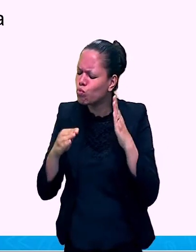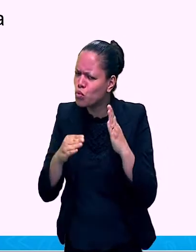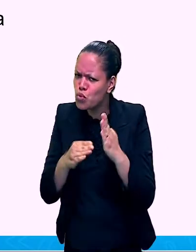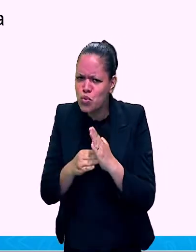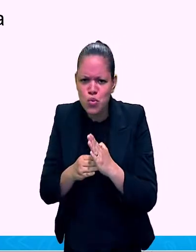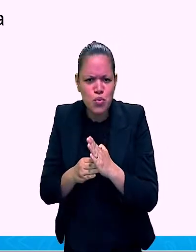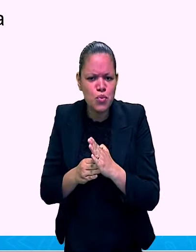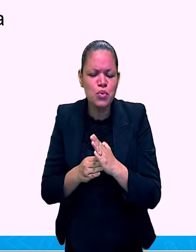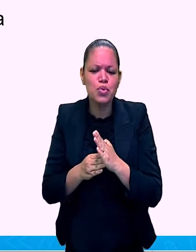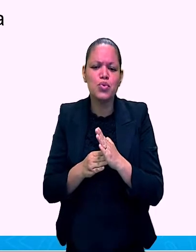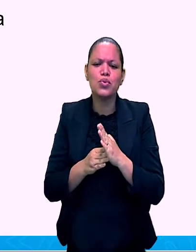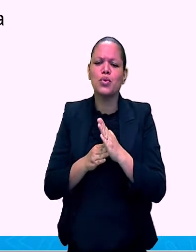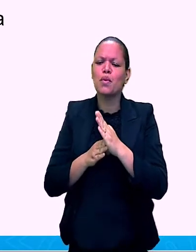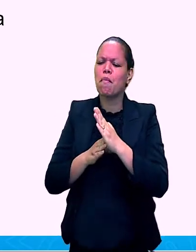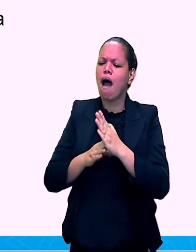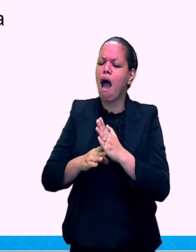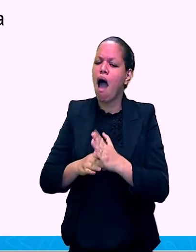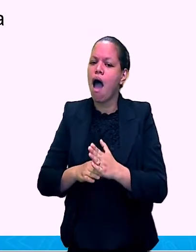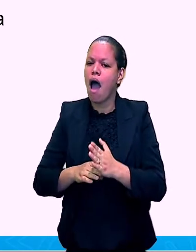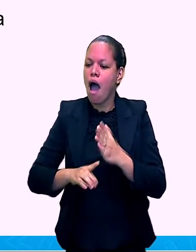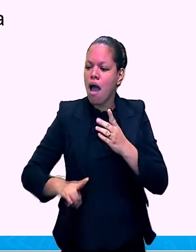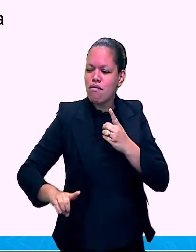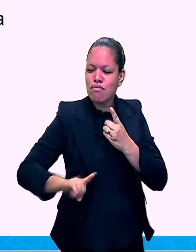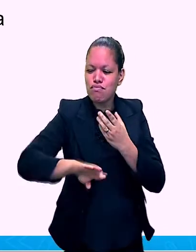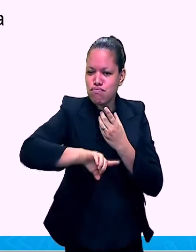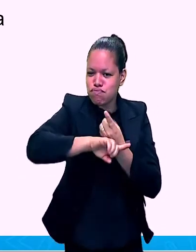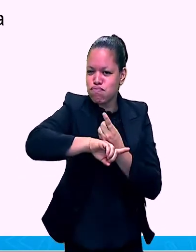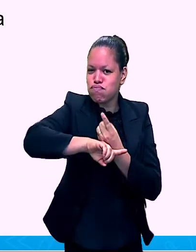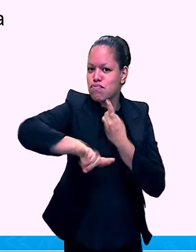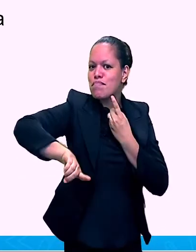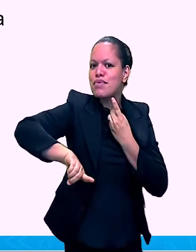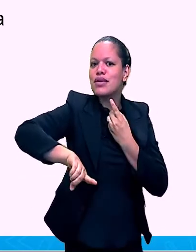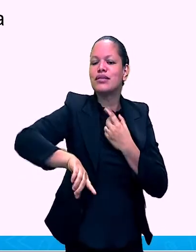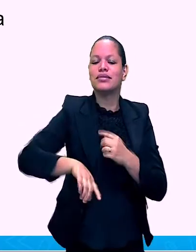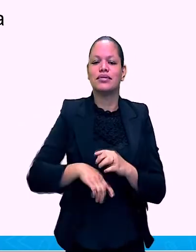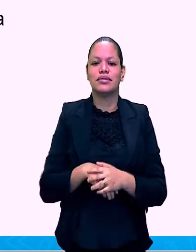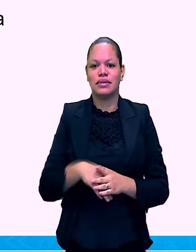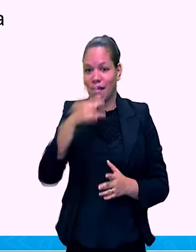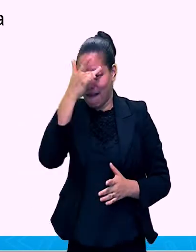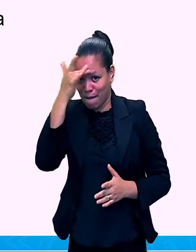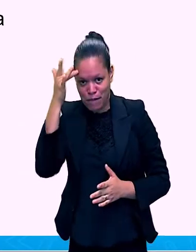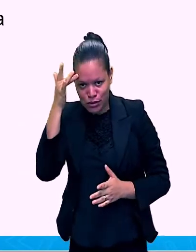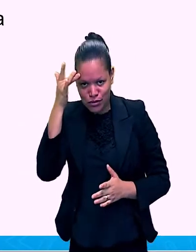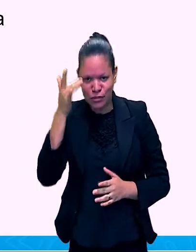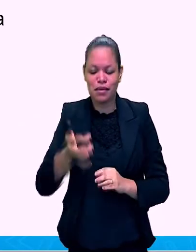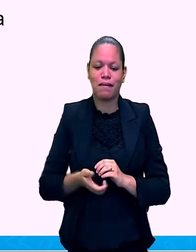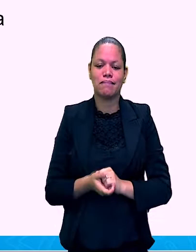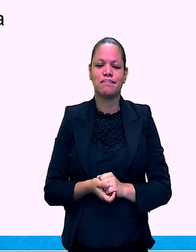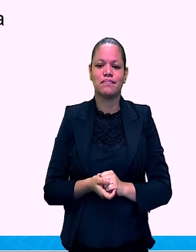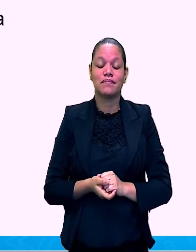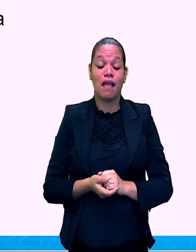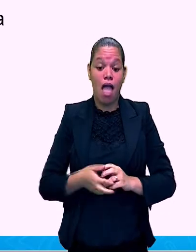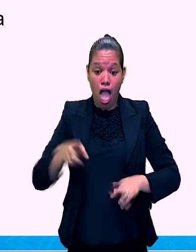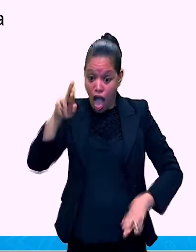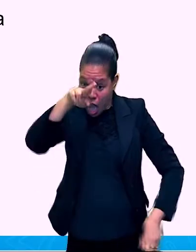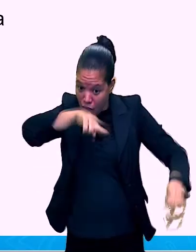seu território, os seus bens e tudo que tem ali dentro. Relaciona-se com valores quanto ao